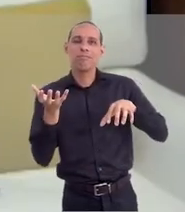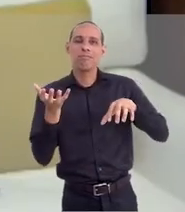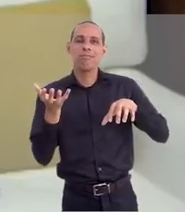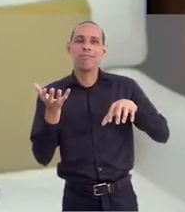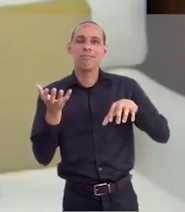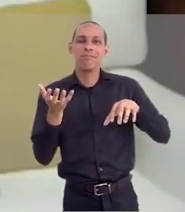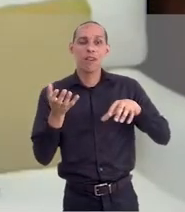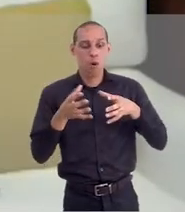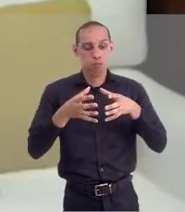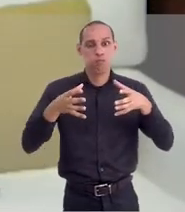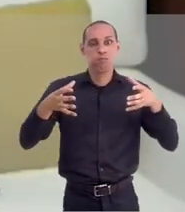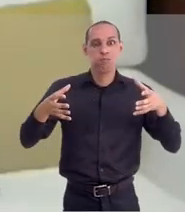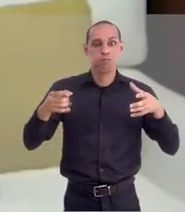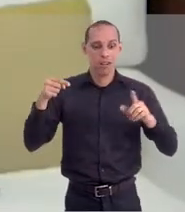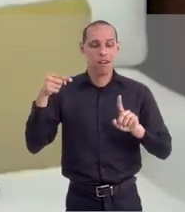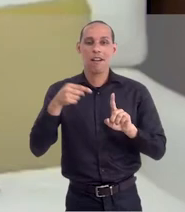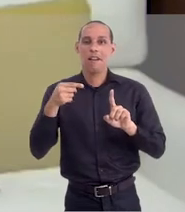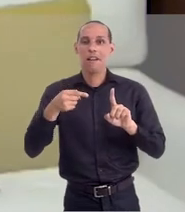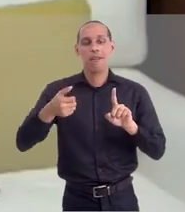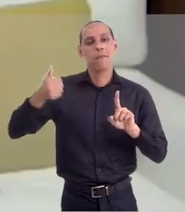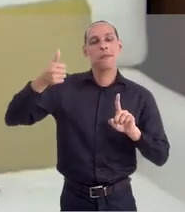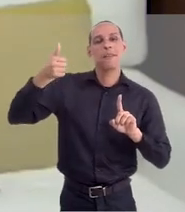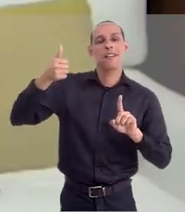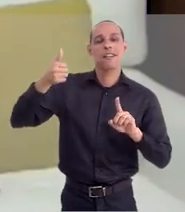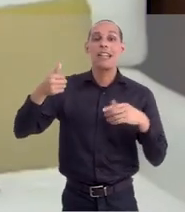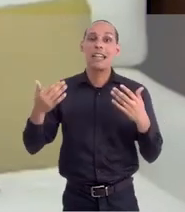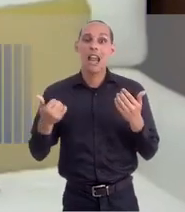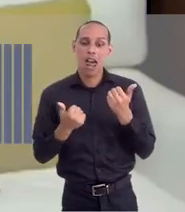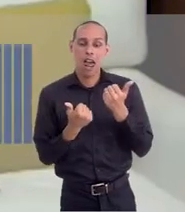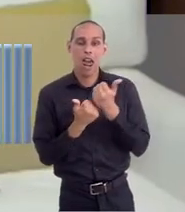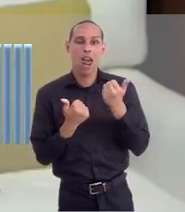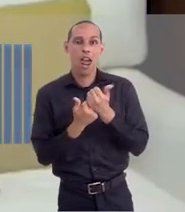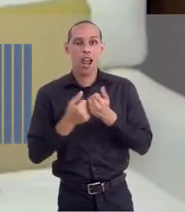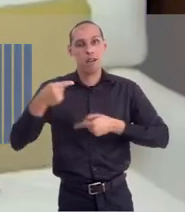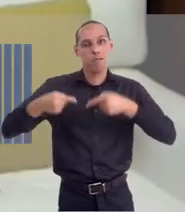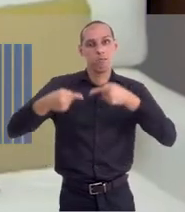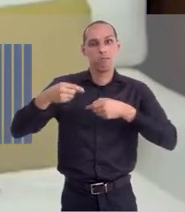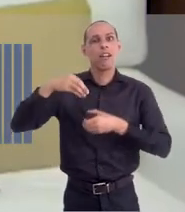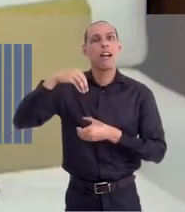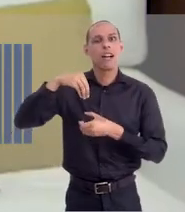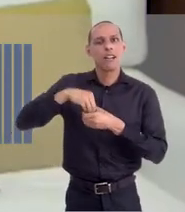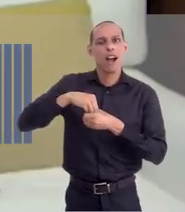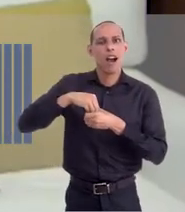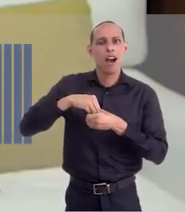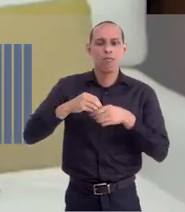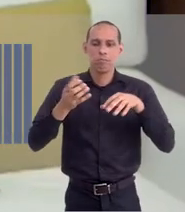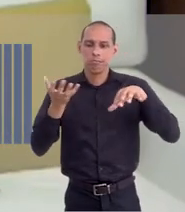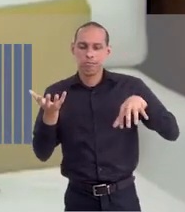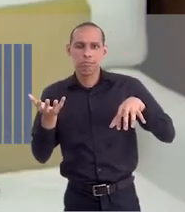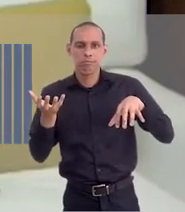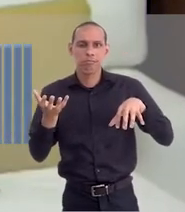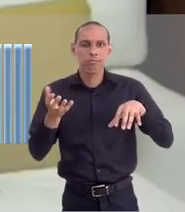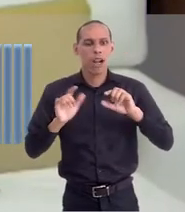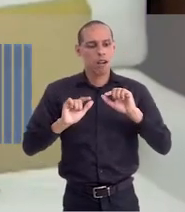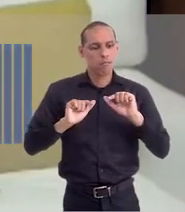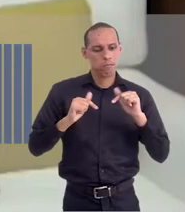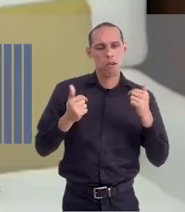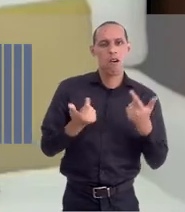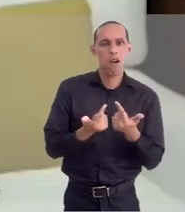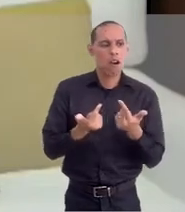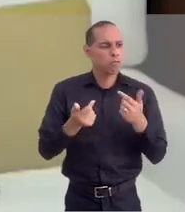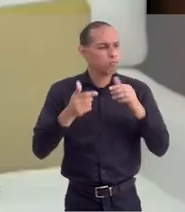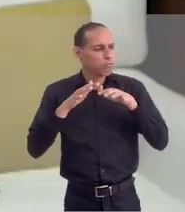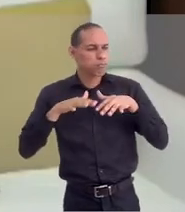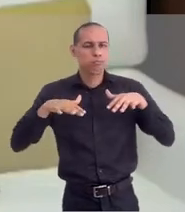Nacional. Então, realmente apoio político no Congresso, nas casas legislativas, não